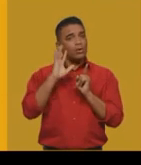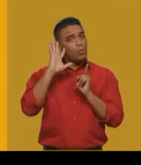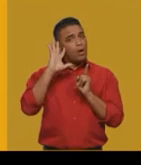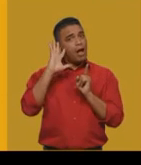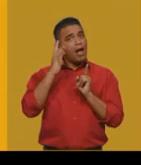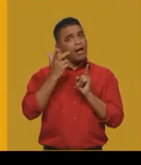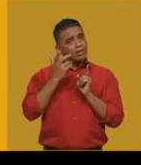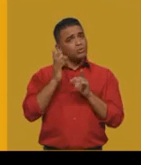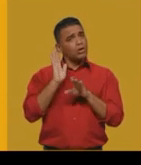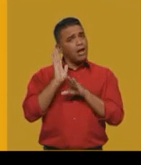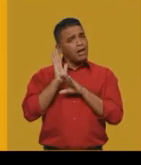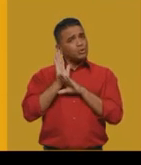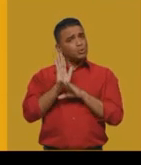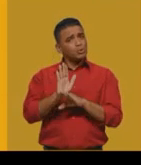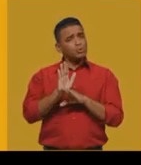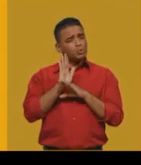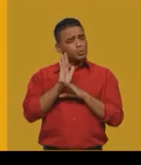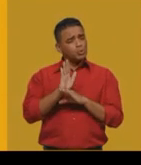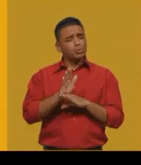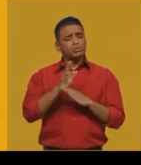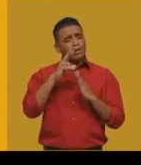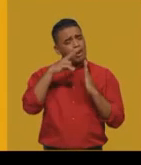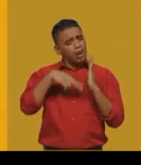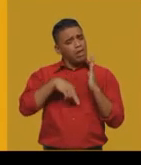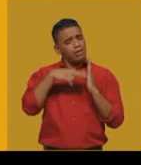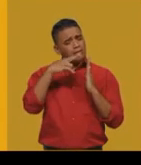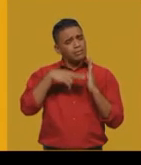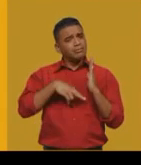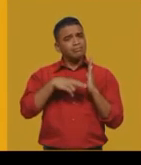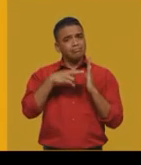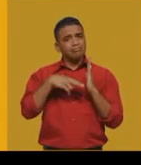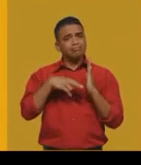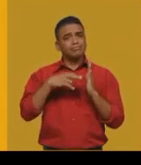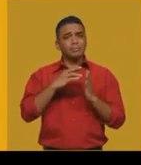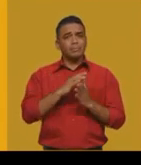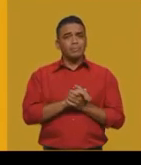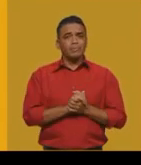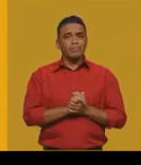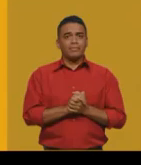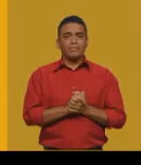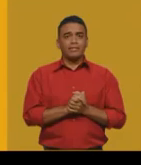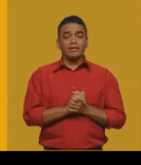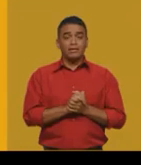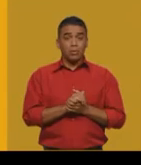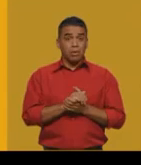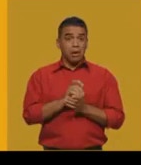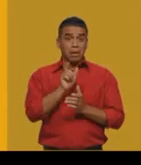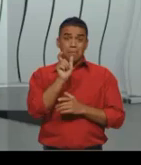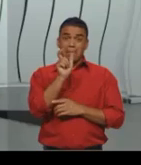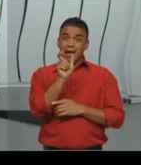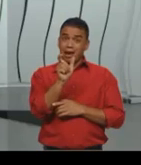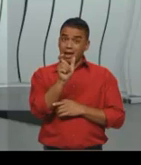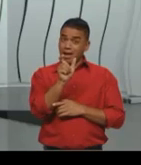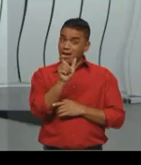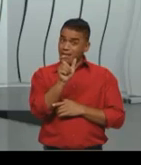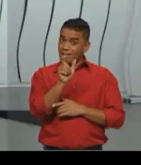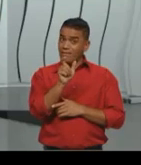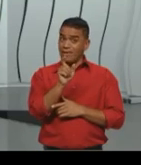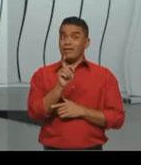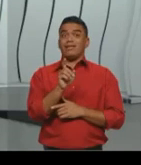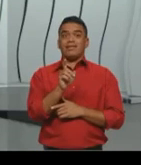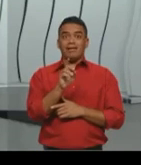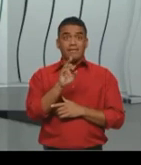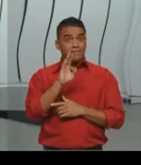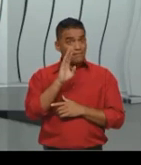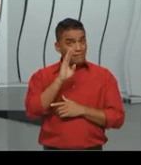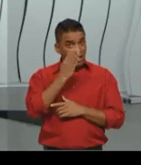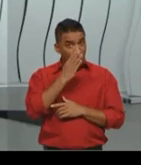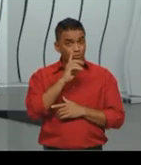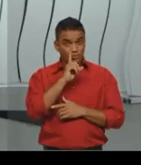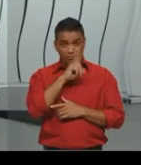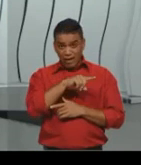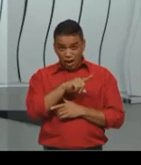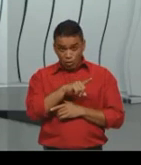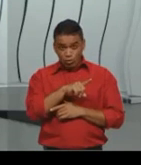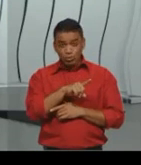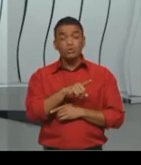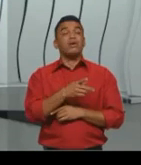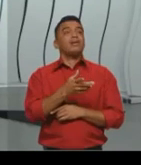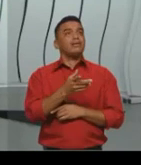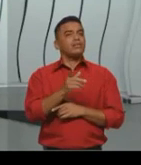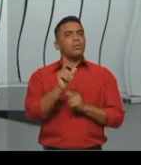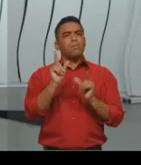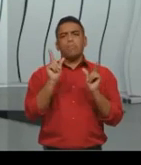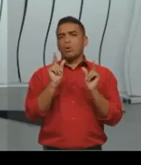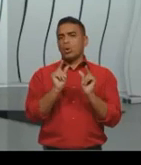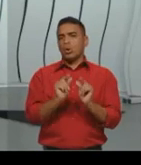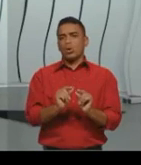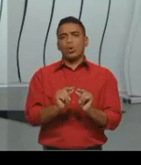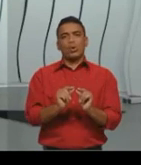ajuda demais, muito. E as palavras que são falsos amigos, que não são cognatos, são uma minoria.